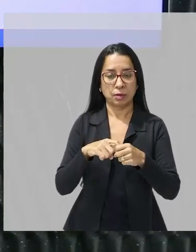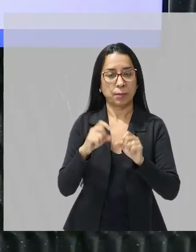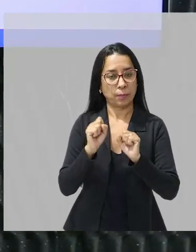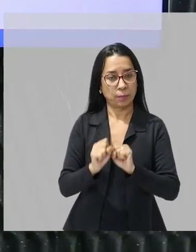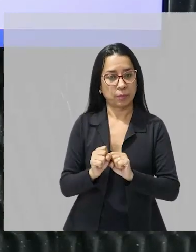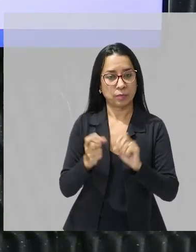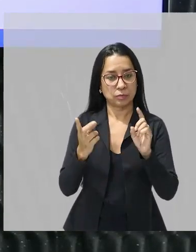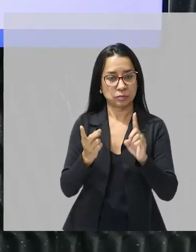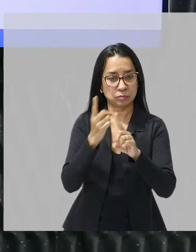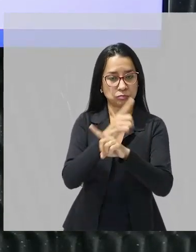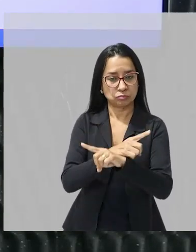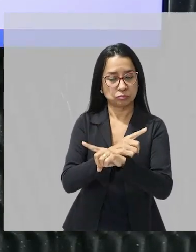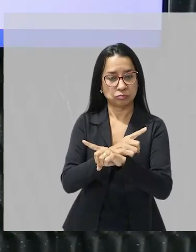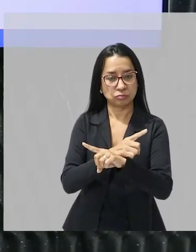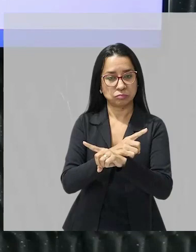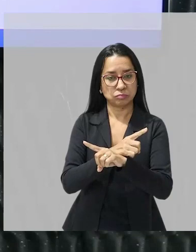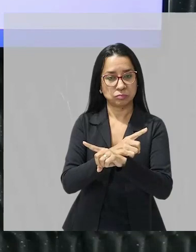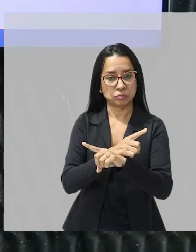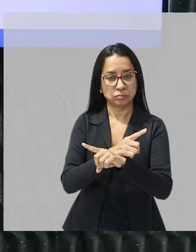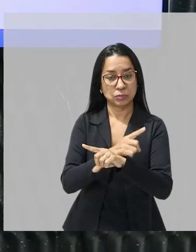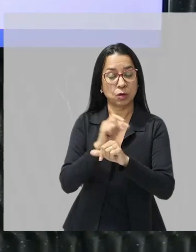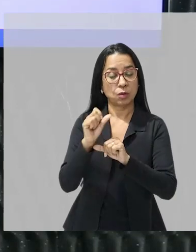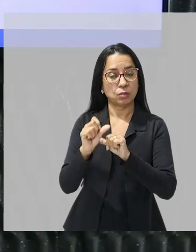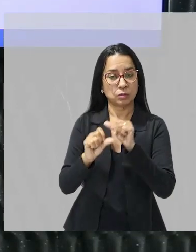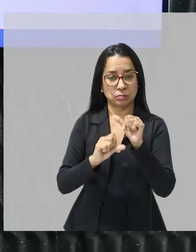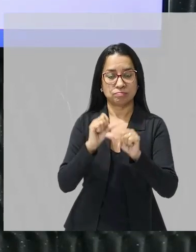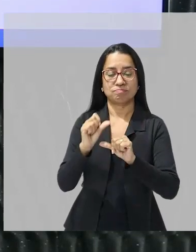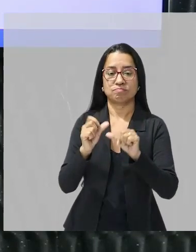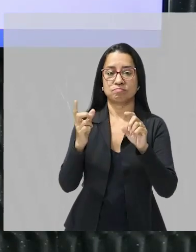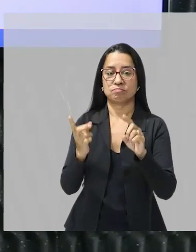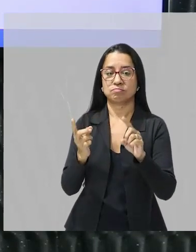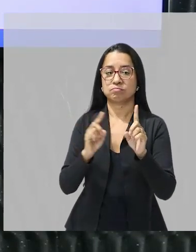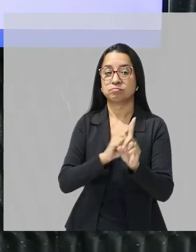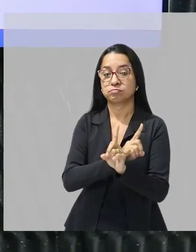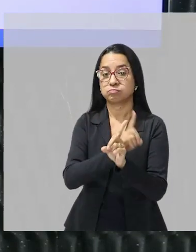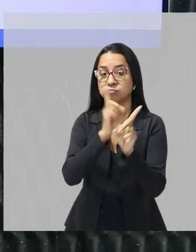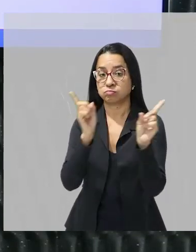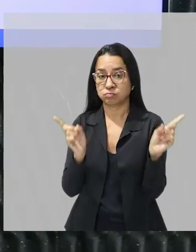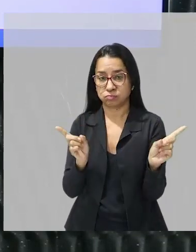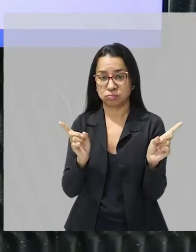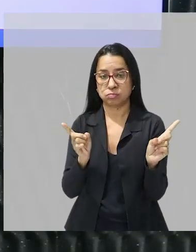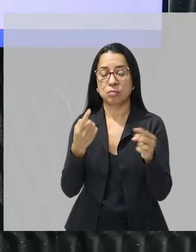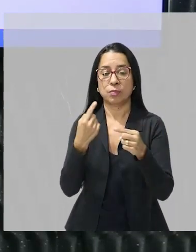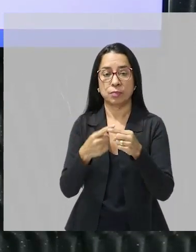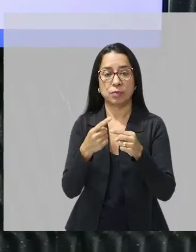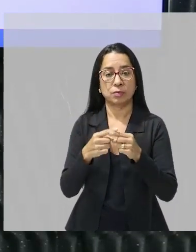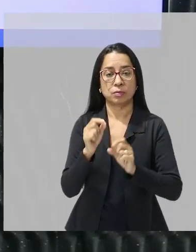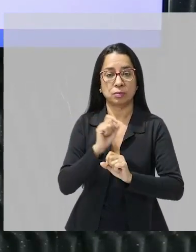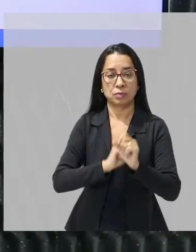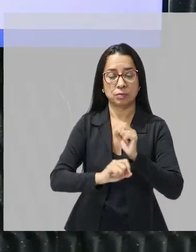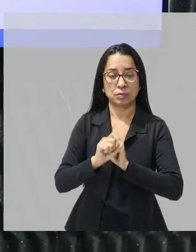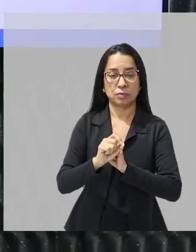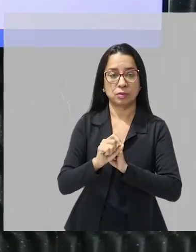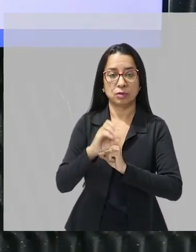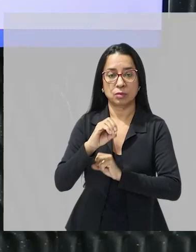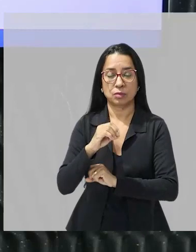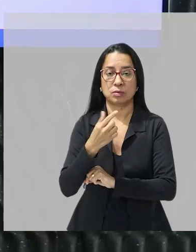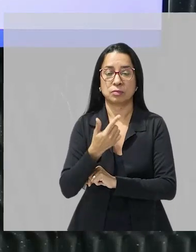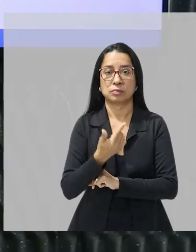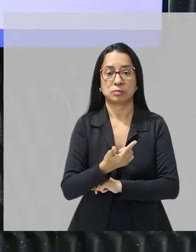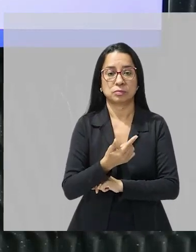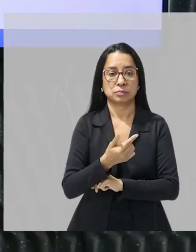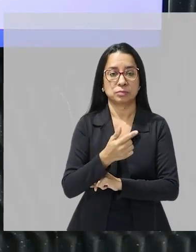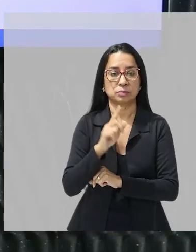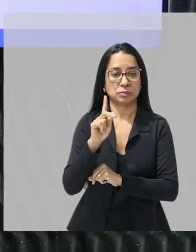no sentido da esquerda para a direita, quanto da direita para a esquerda, tá? Porque o oxigênio e